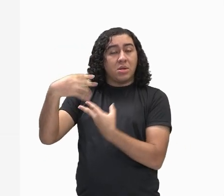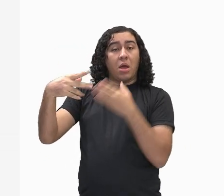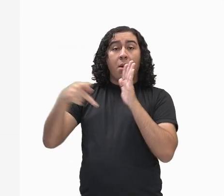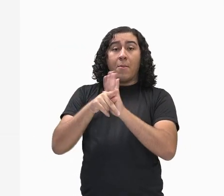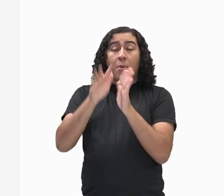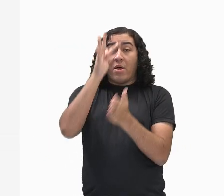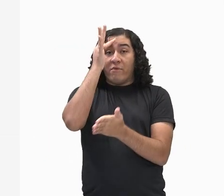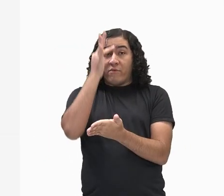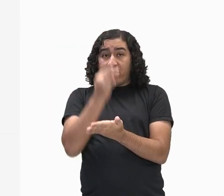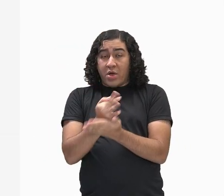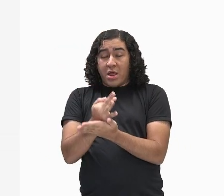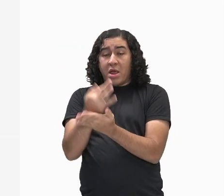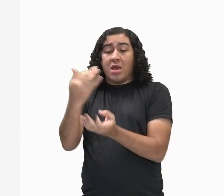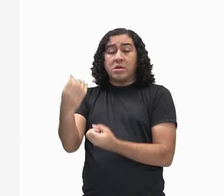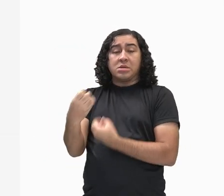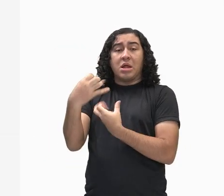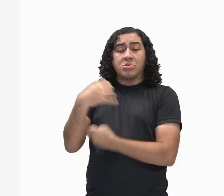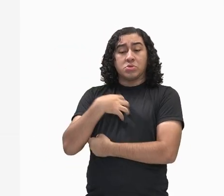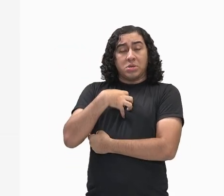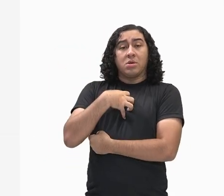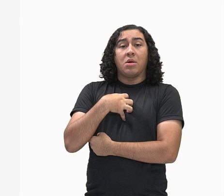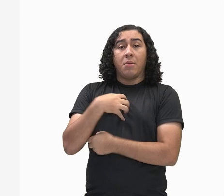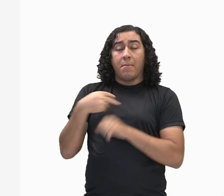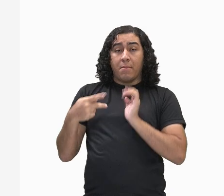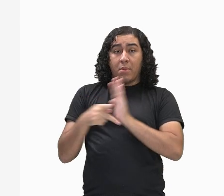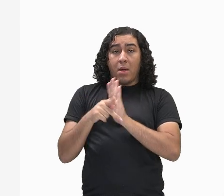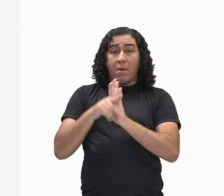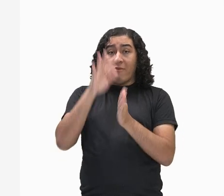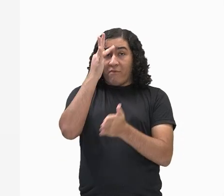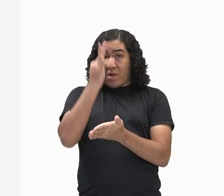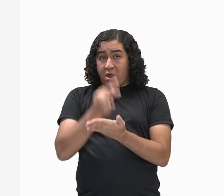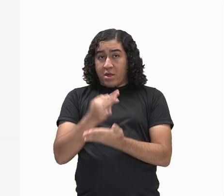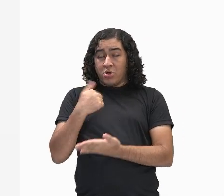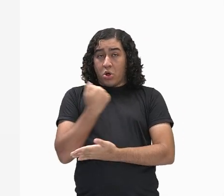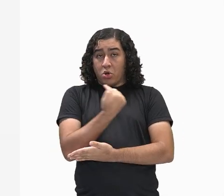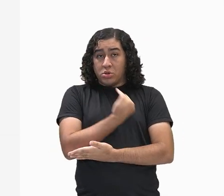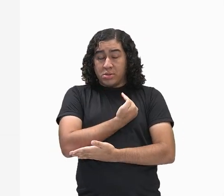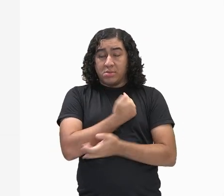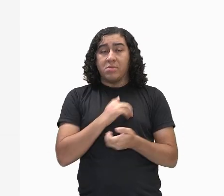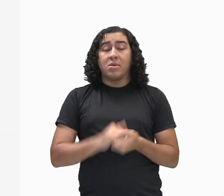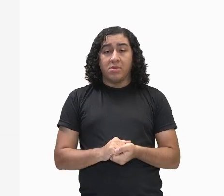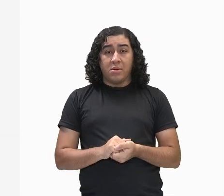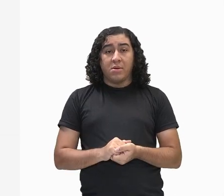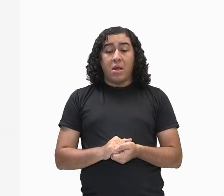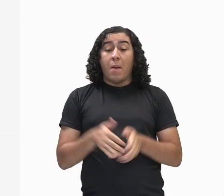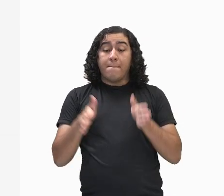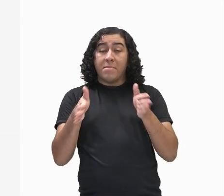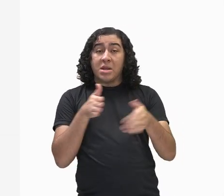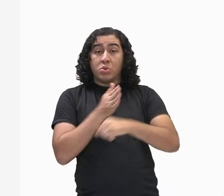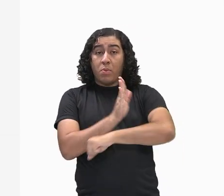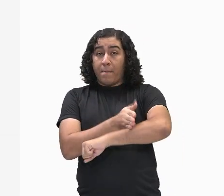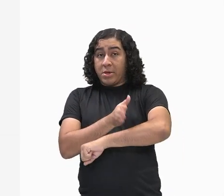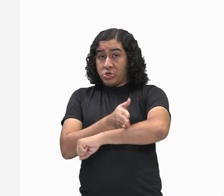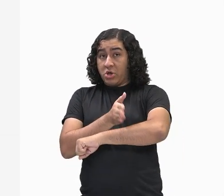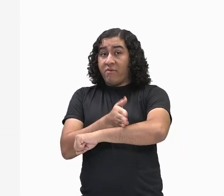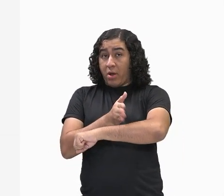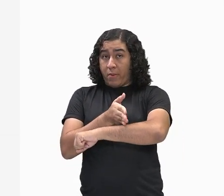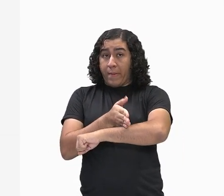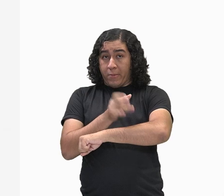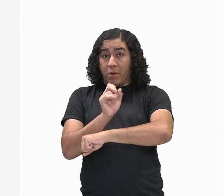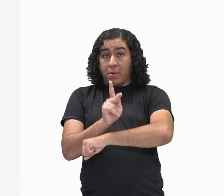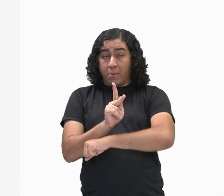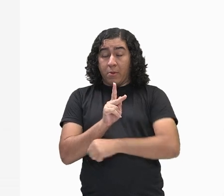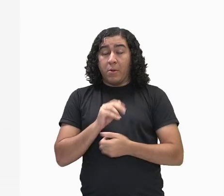nos transmitido através da fé das nossas crenças. Essa é a visão do período